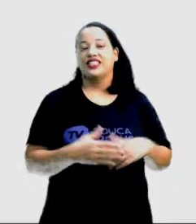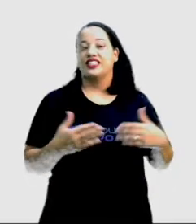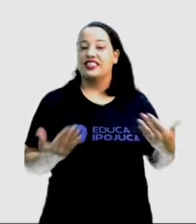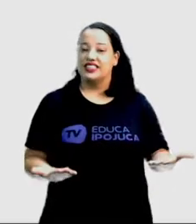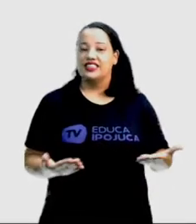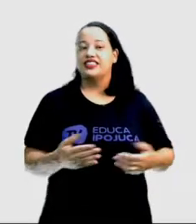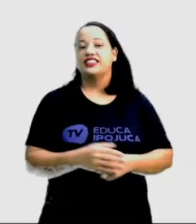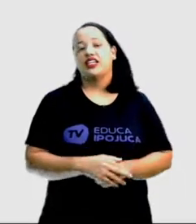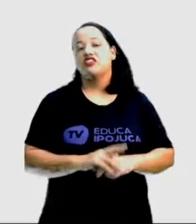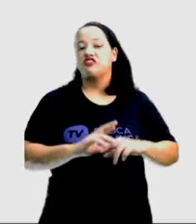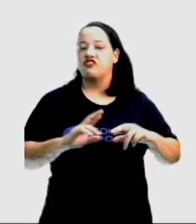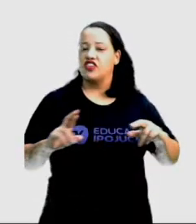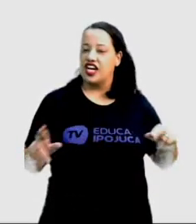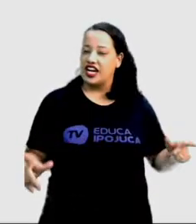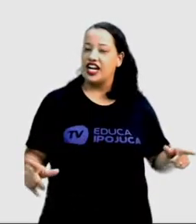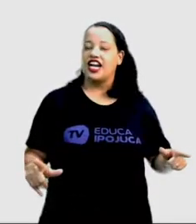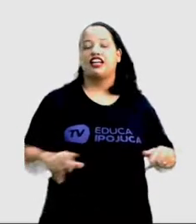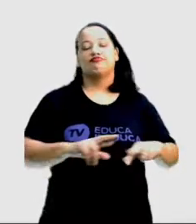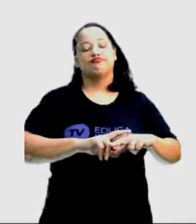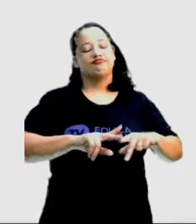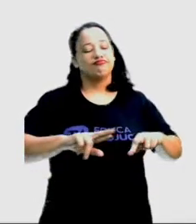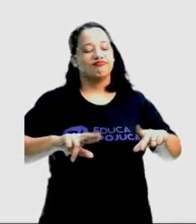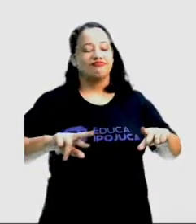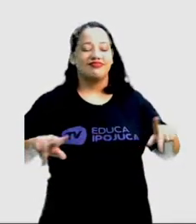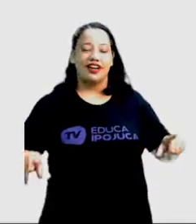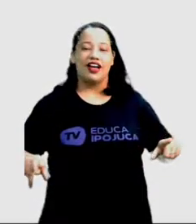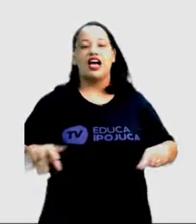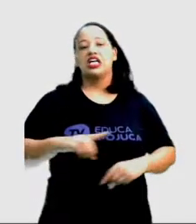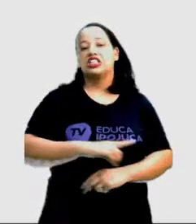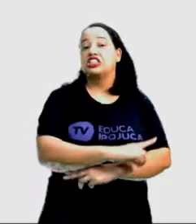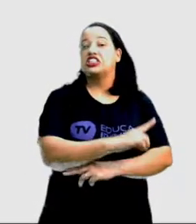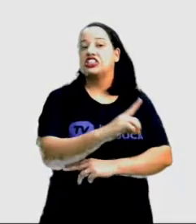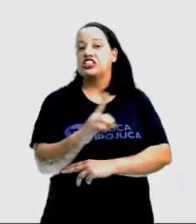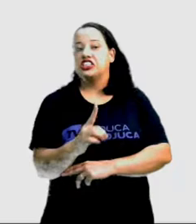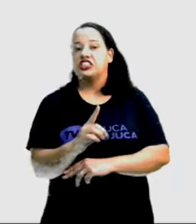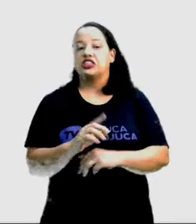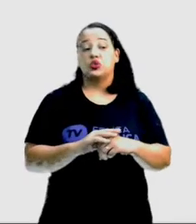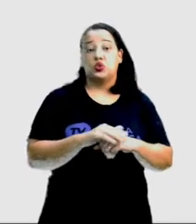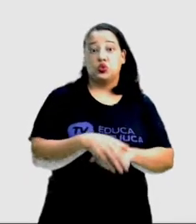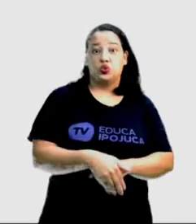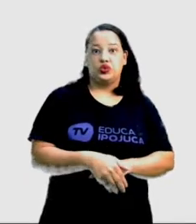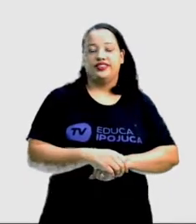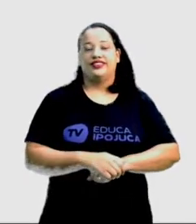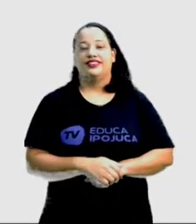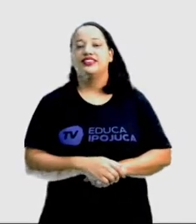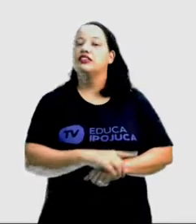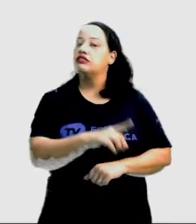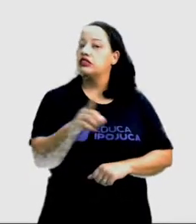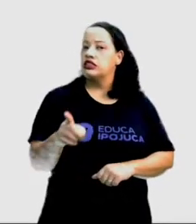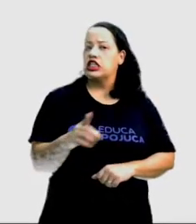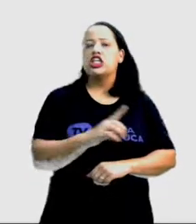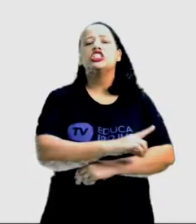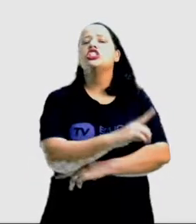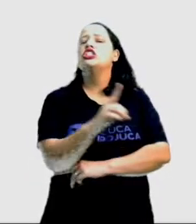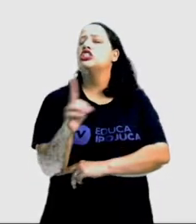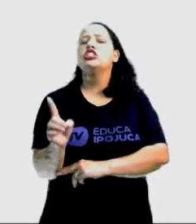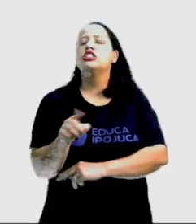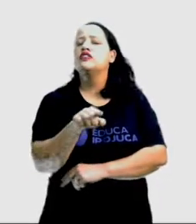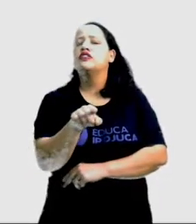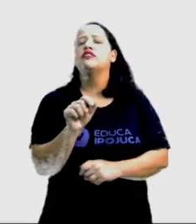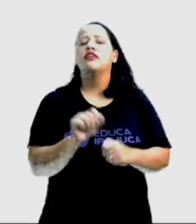Fazemos diferentes tarefas de acordo com o período do dia e da noite. O que vocês fazem no período do dia,